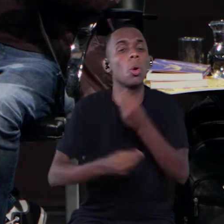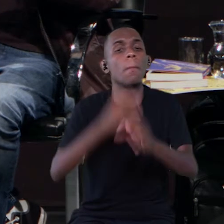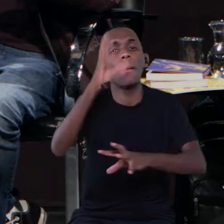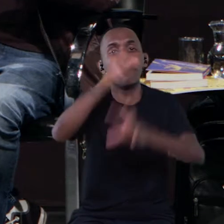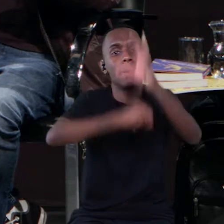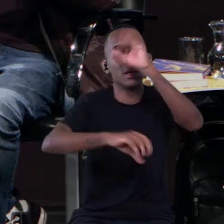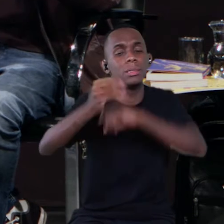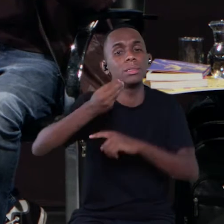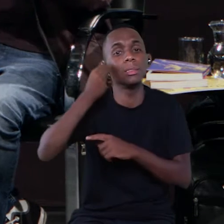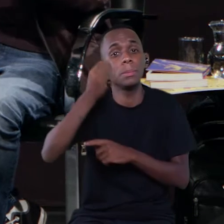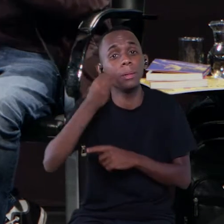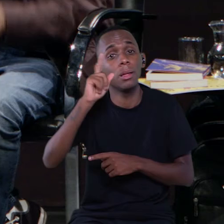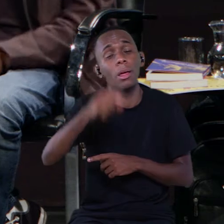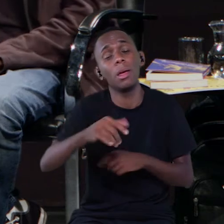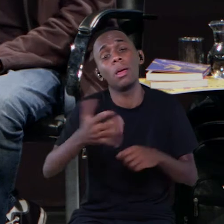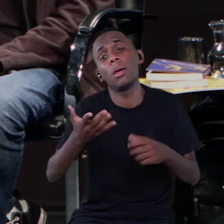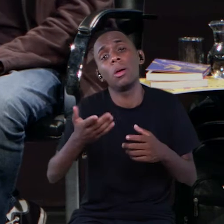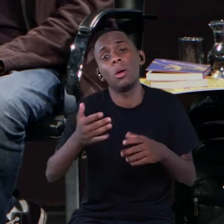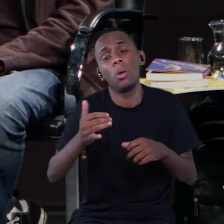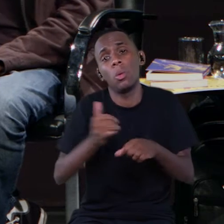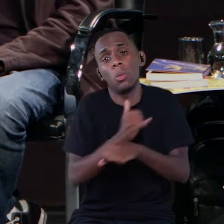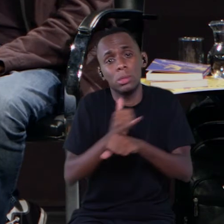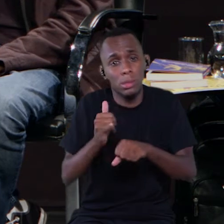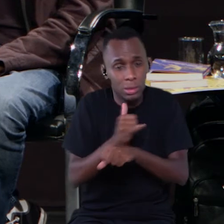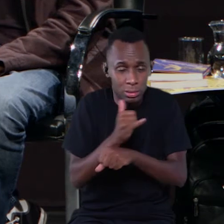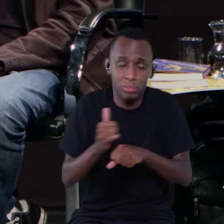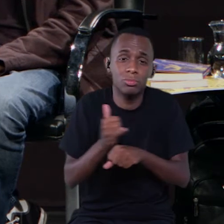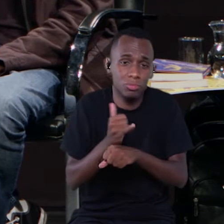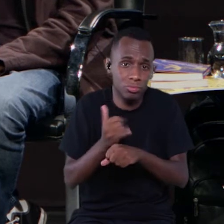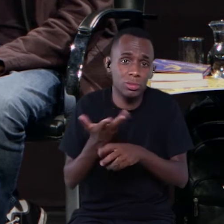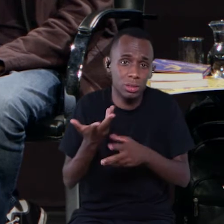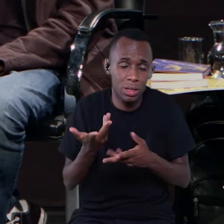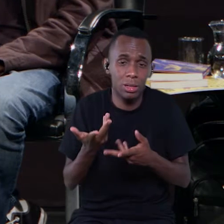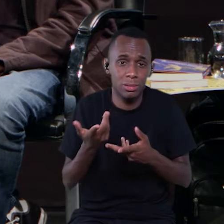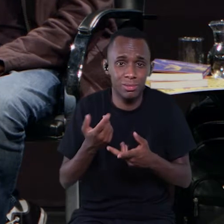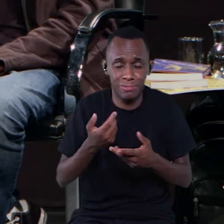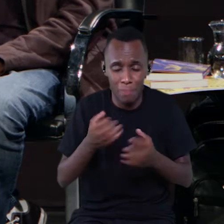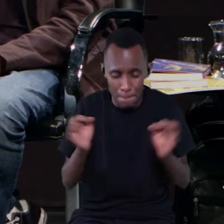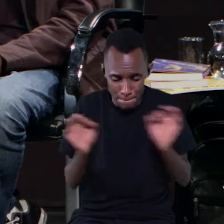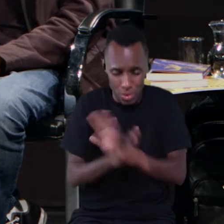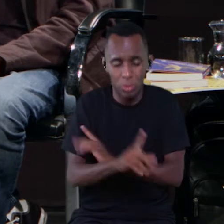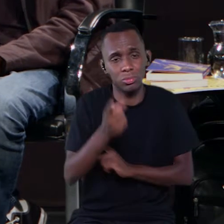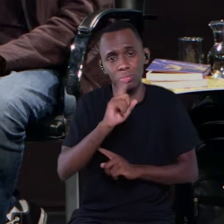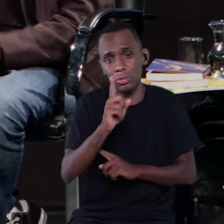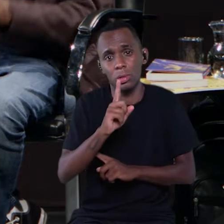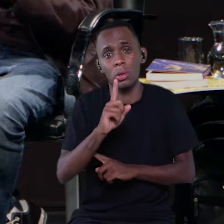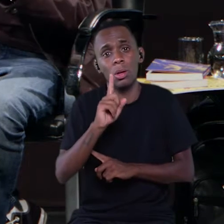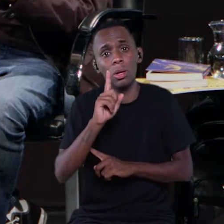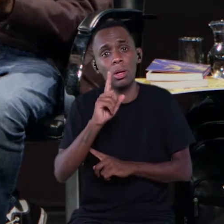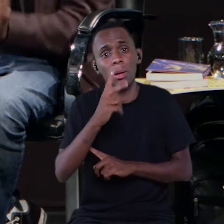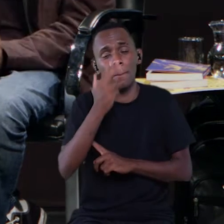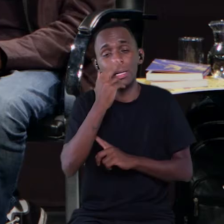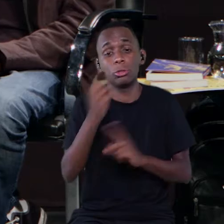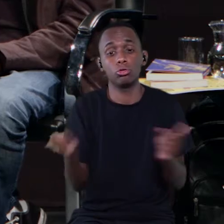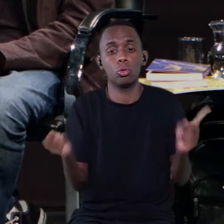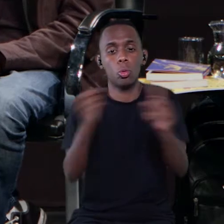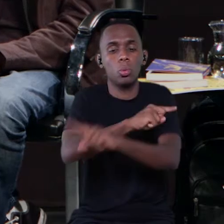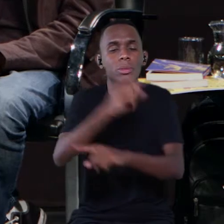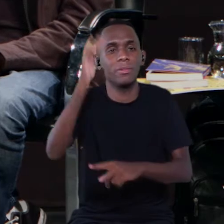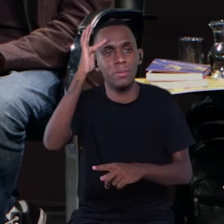com a perda? É um exercício para o qual a gente não está tão preparado ainda. E eu acho que isso é uma maneira que eu chamo, por exemplo, de uma espécie de